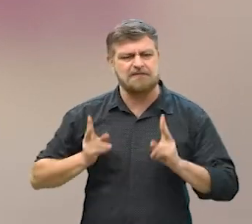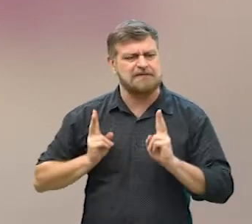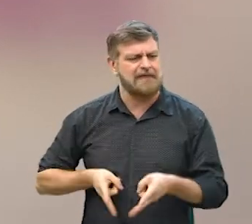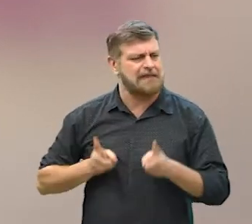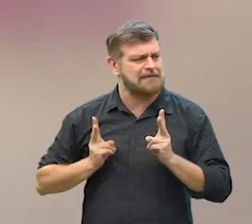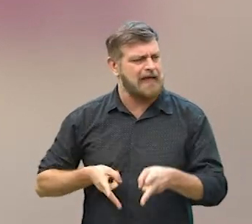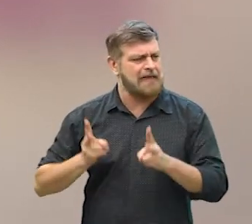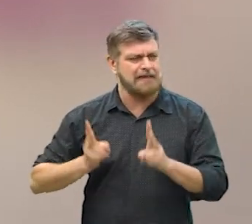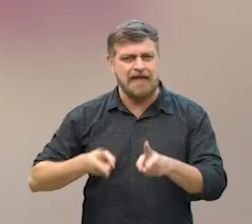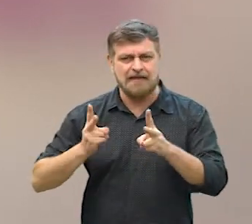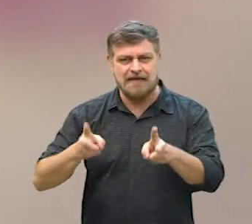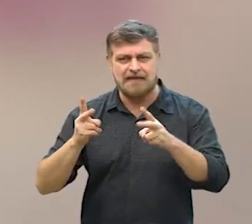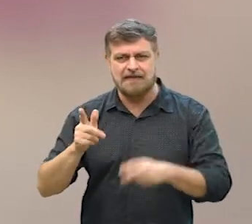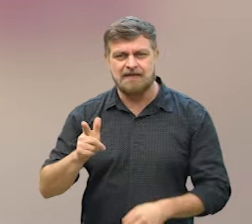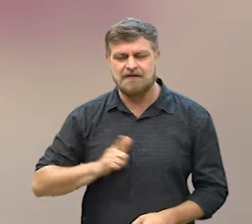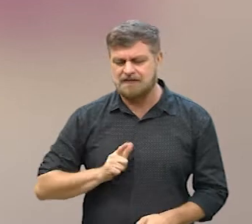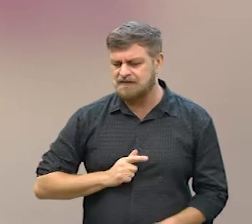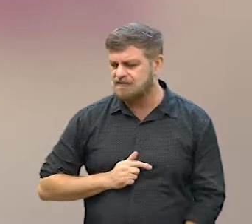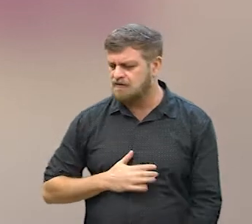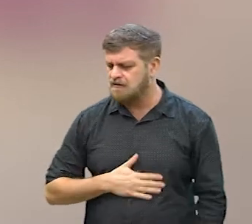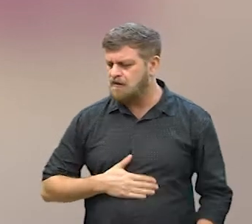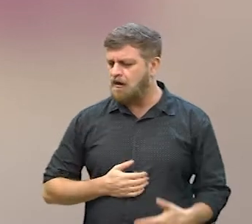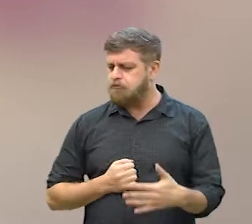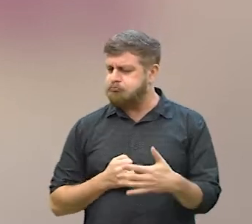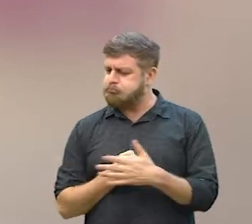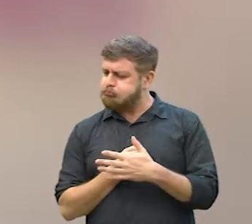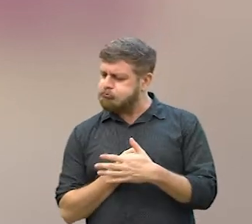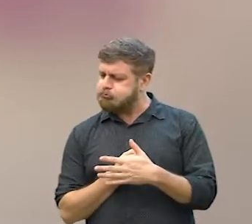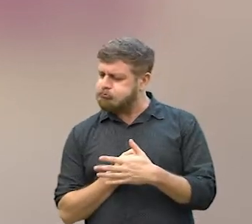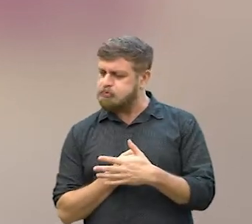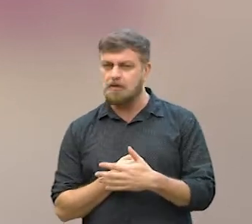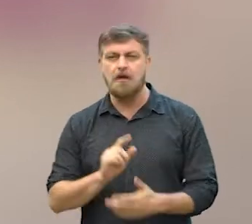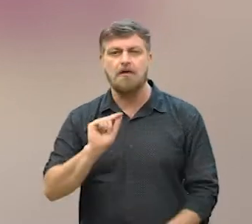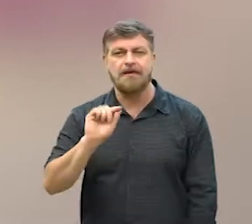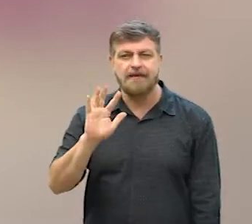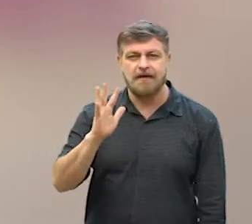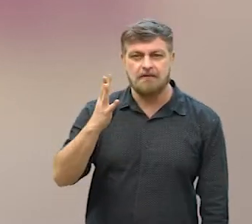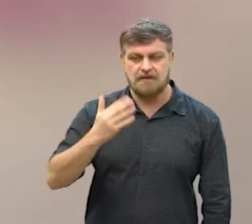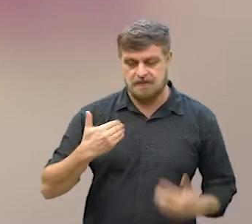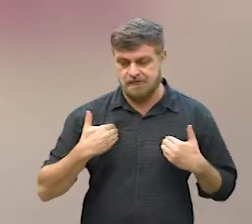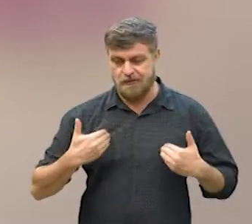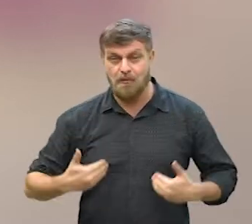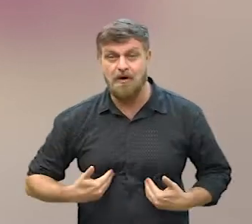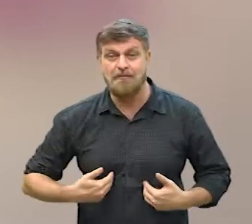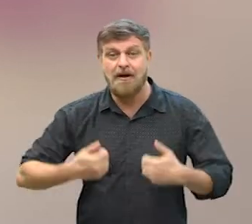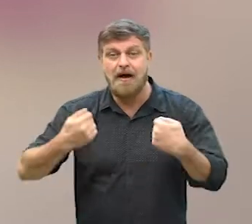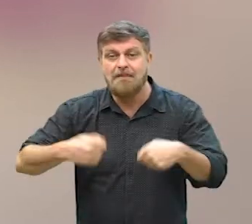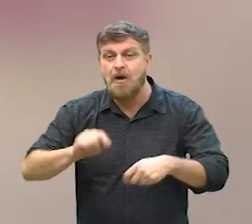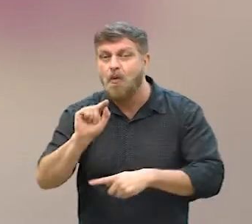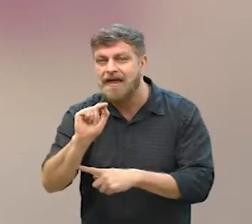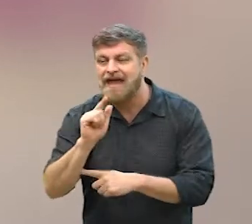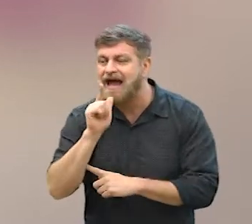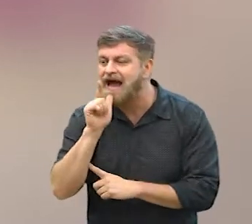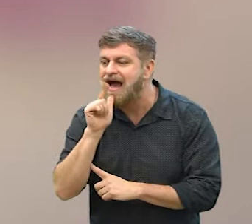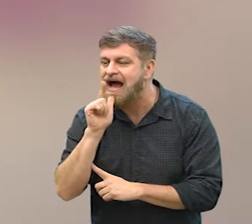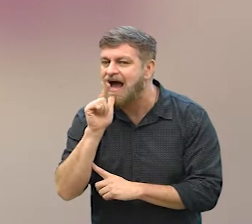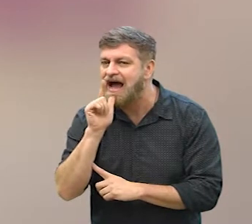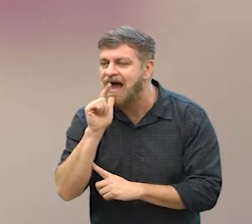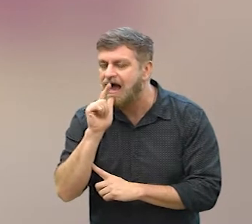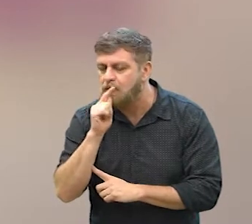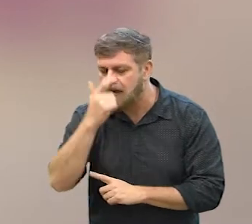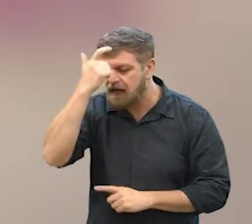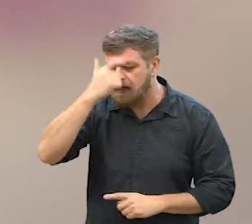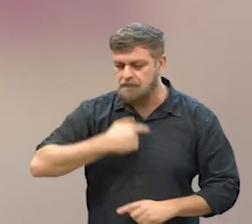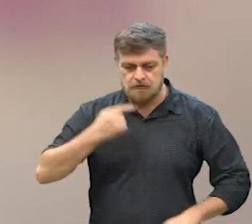se cessa? E somente depois de tomar, fala, nossa, mas agora eu estou muito cheio, porque na verdade seu organismo estava precisando de água e